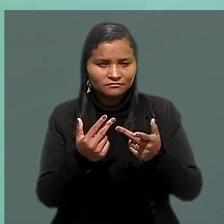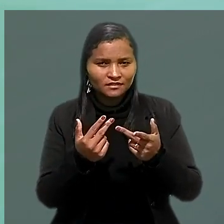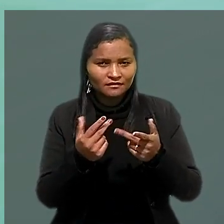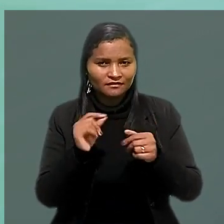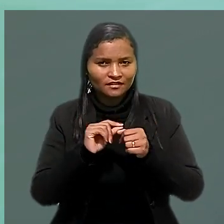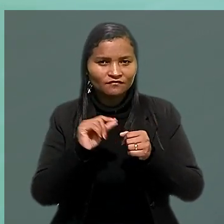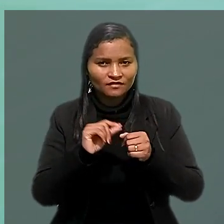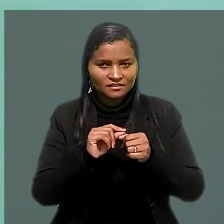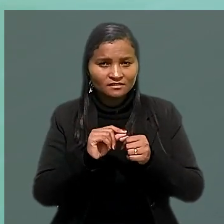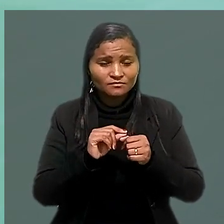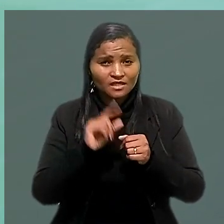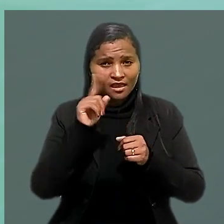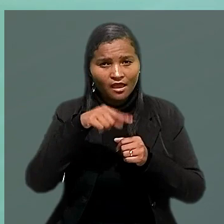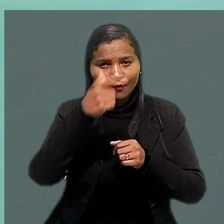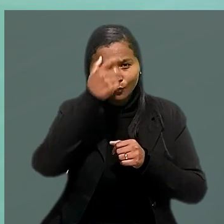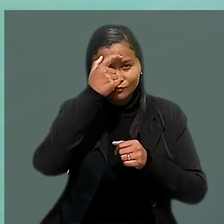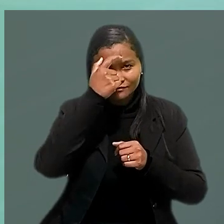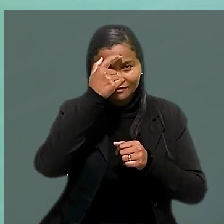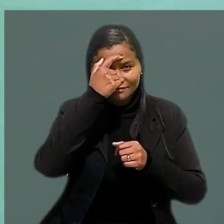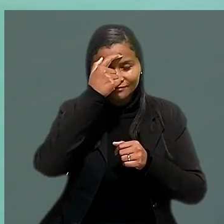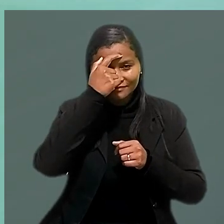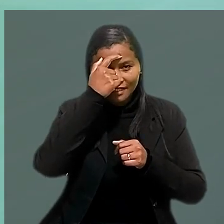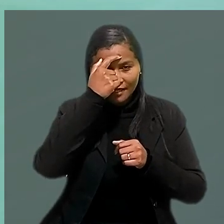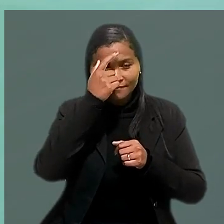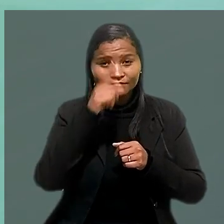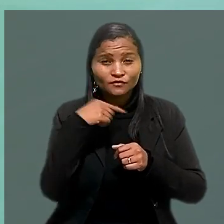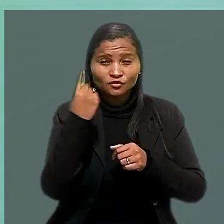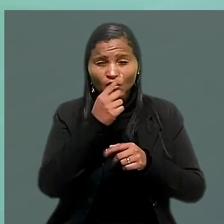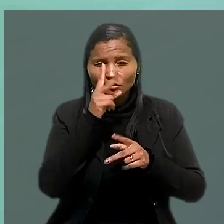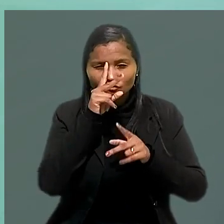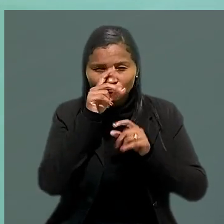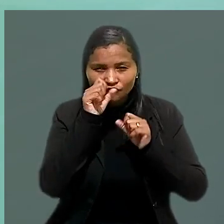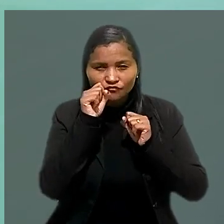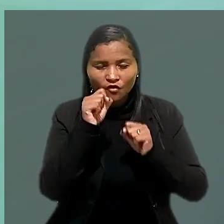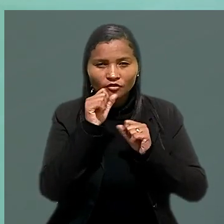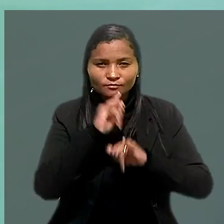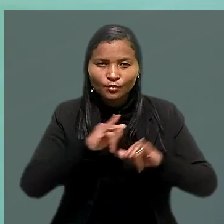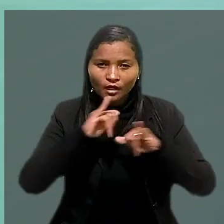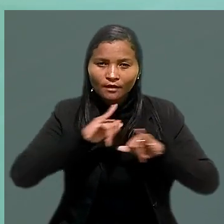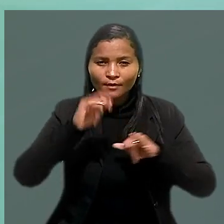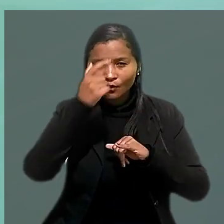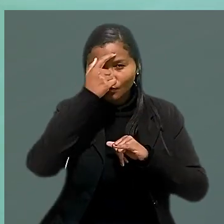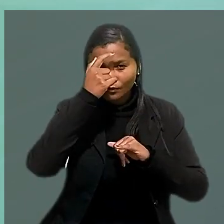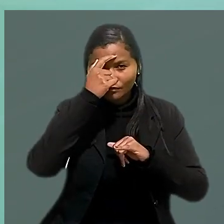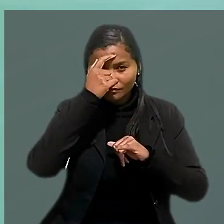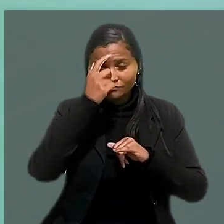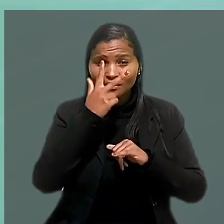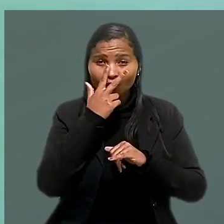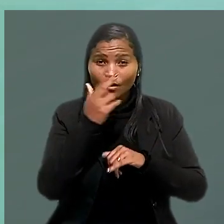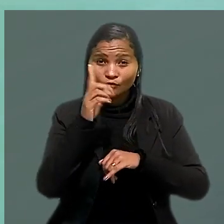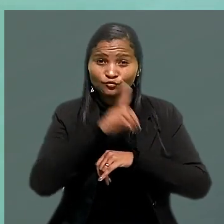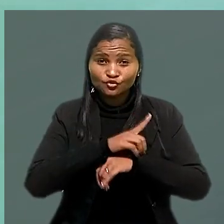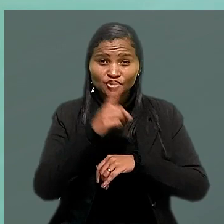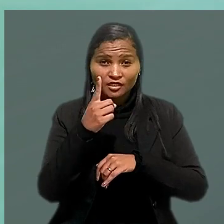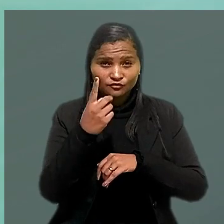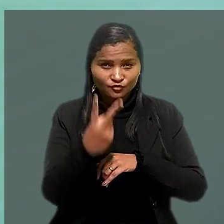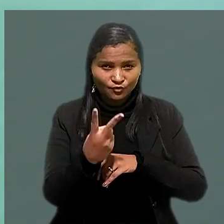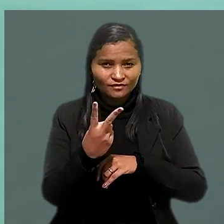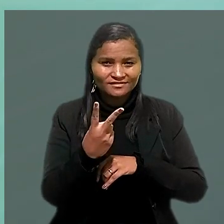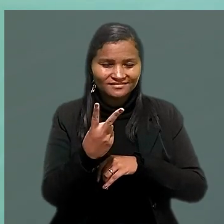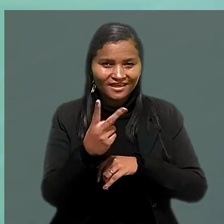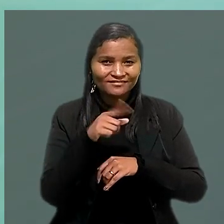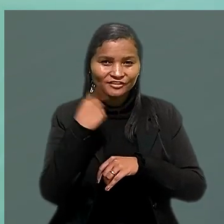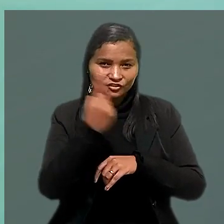nossas ações é efetivamente a de conscientização. Então, temos fortes programas de conscientização, como a do dia